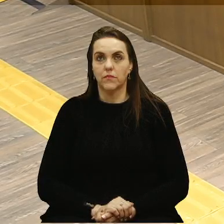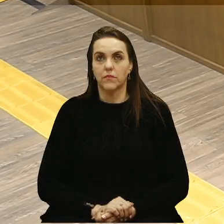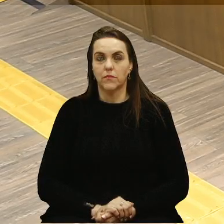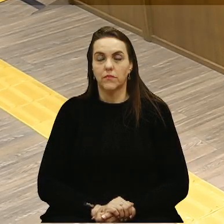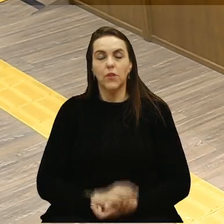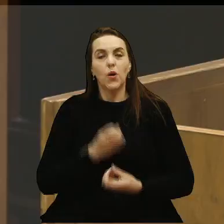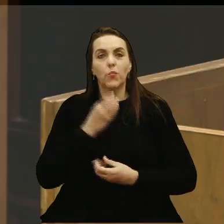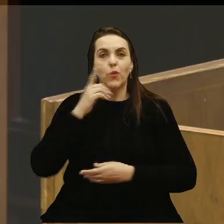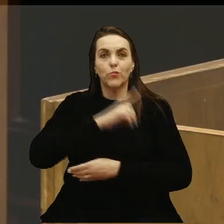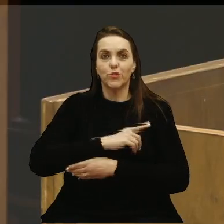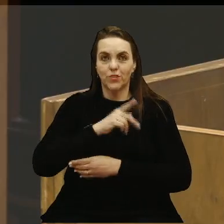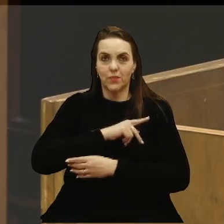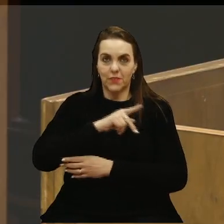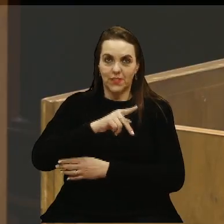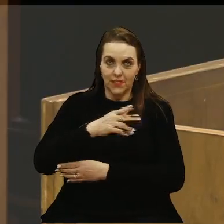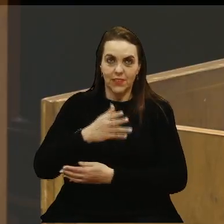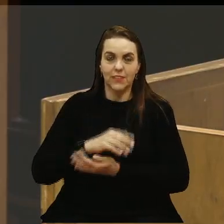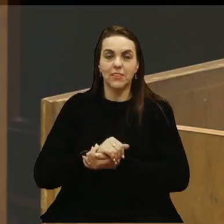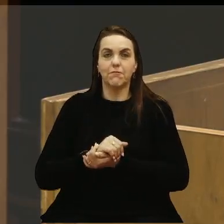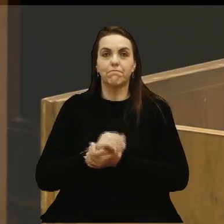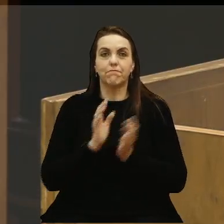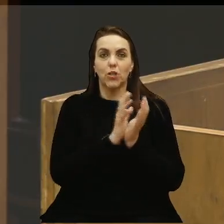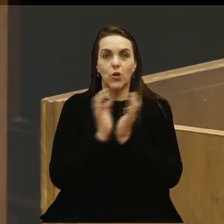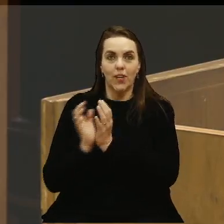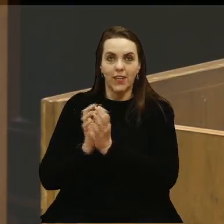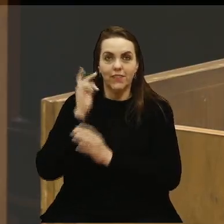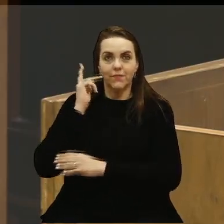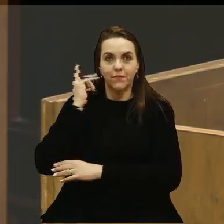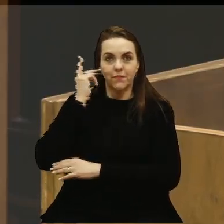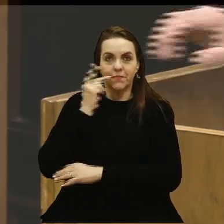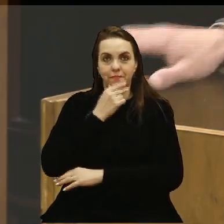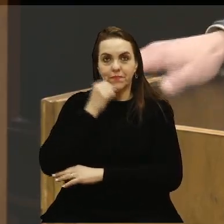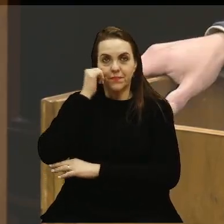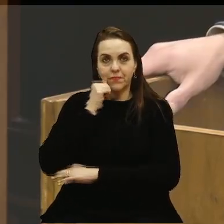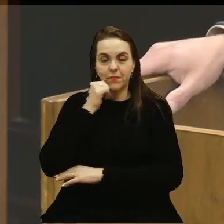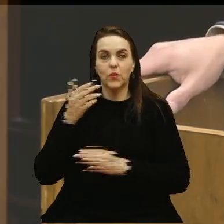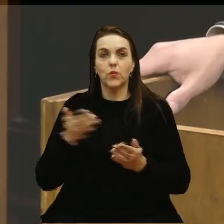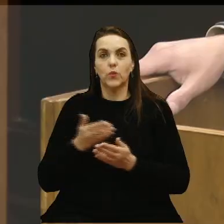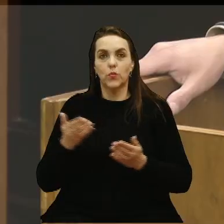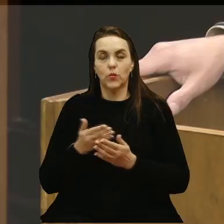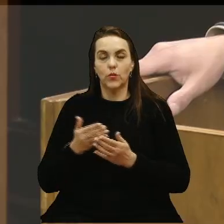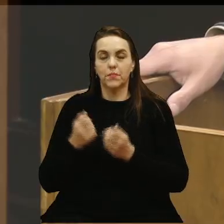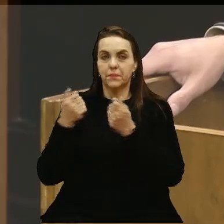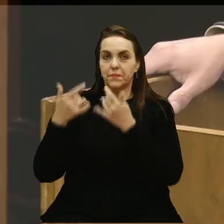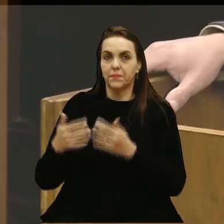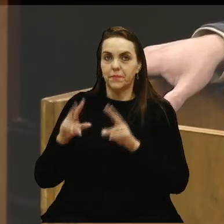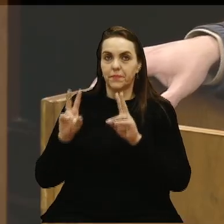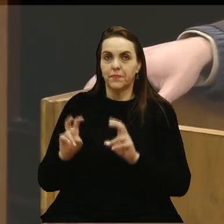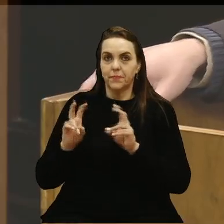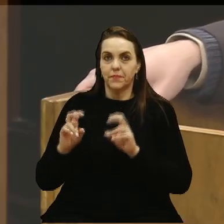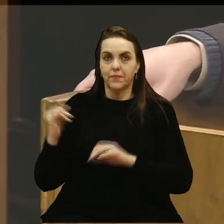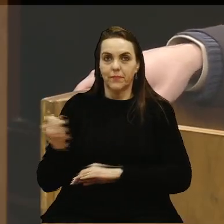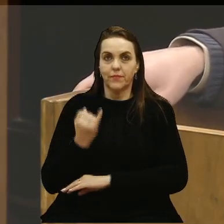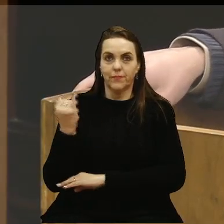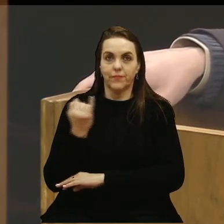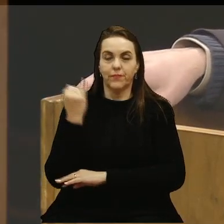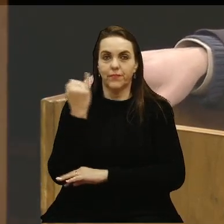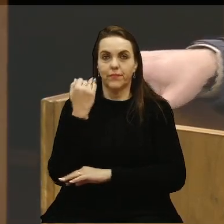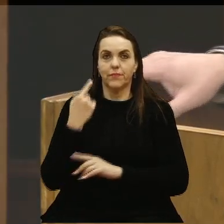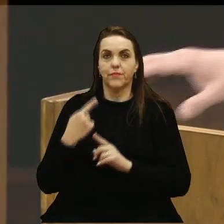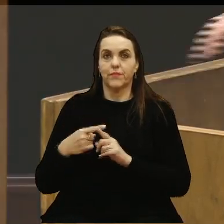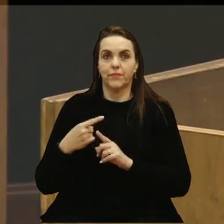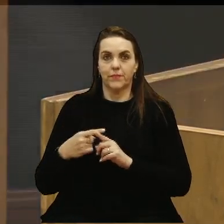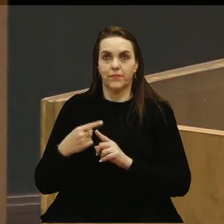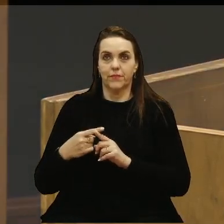Muito bom dia, então, presidente, demais colegas vereadores. Hoje venho falar de uma pauta de extrema importância, pois